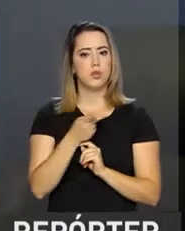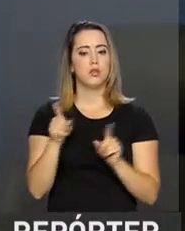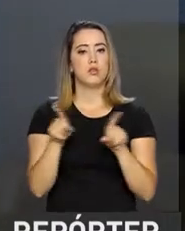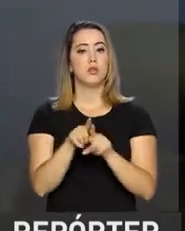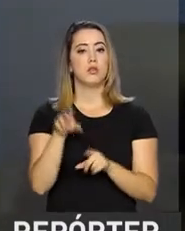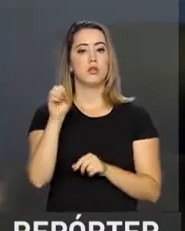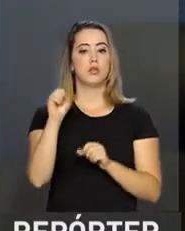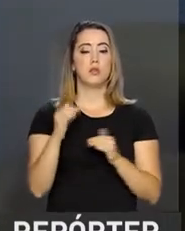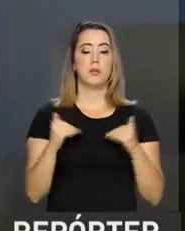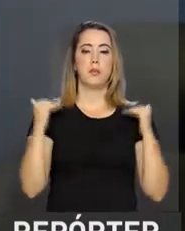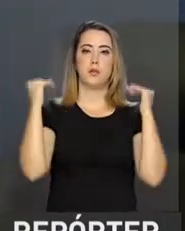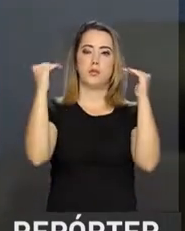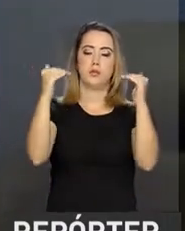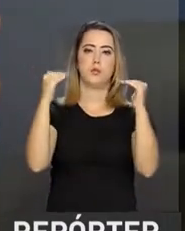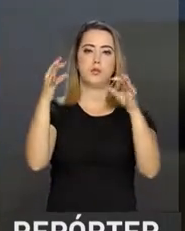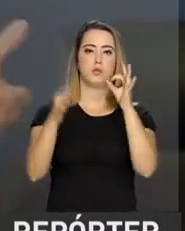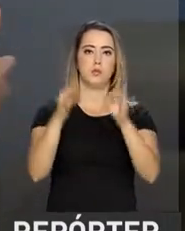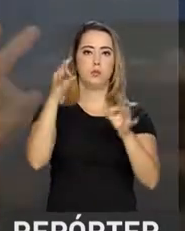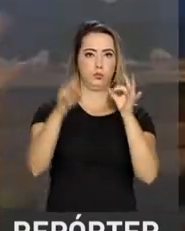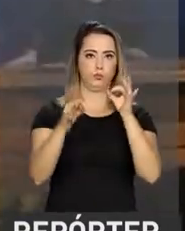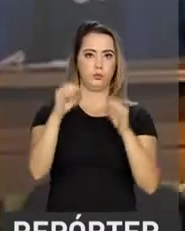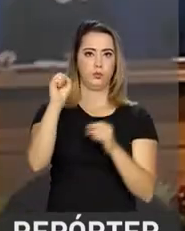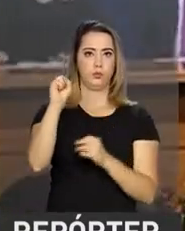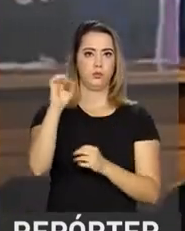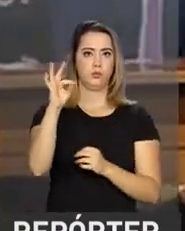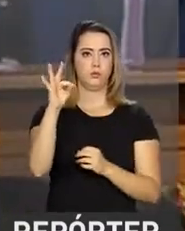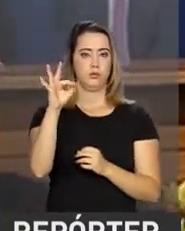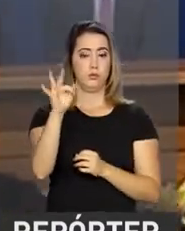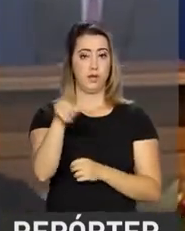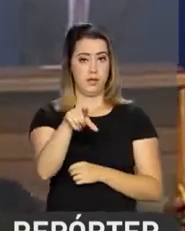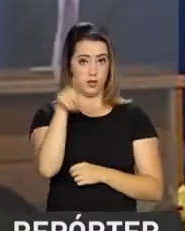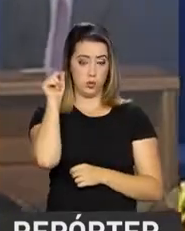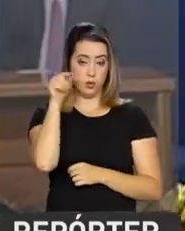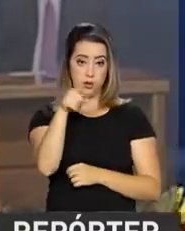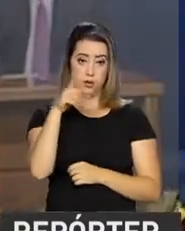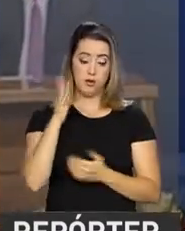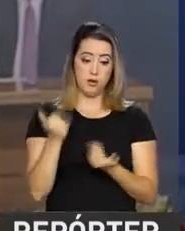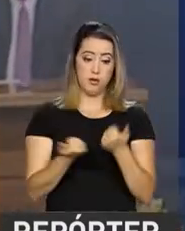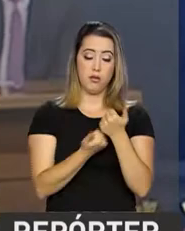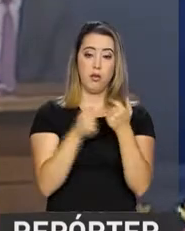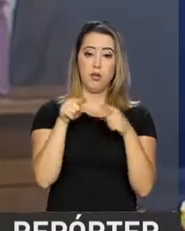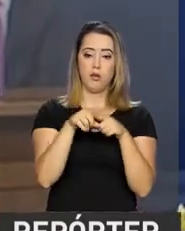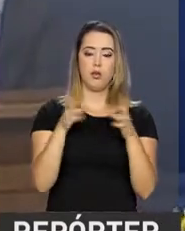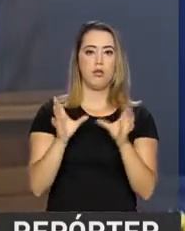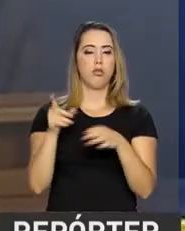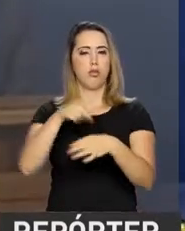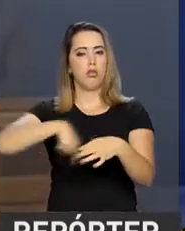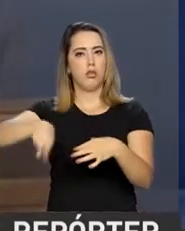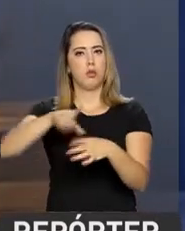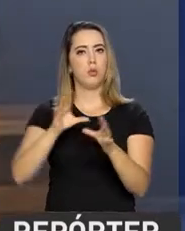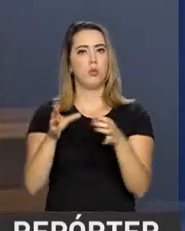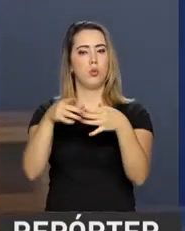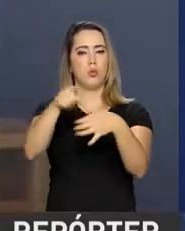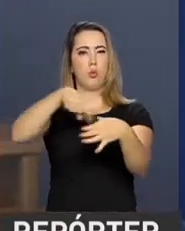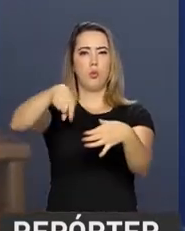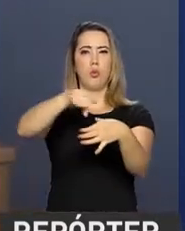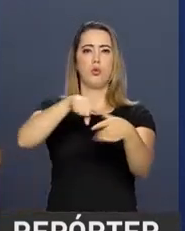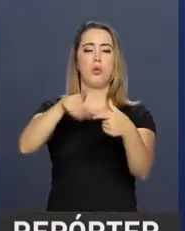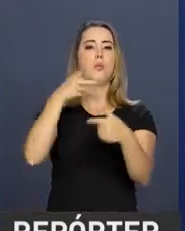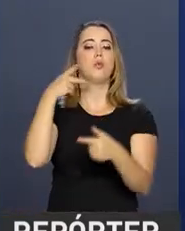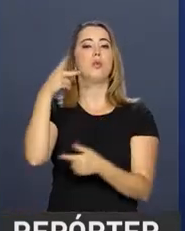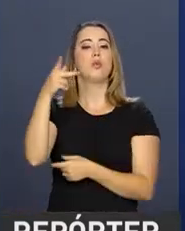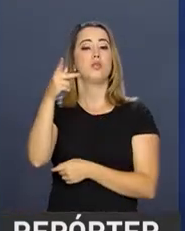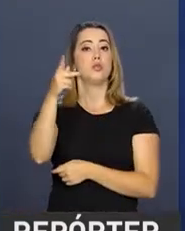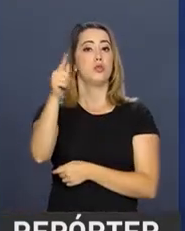lúcia do stf raquel dodge foi indicada para o cargo a partir da eleição interna da associação nacional dos procuradores